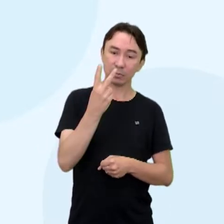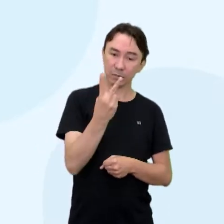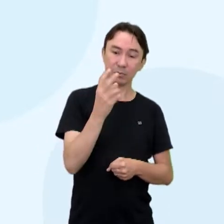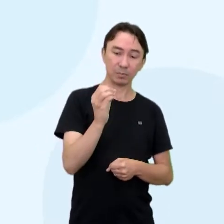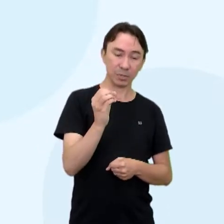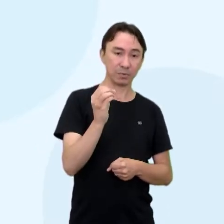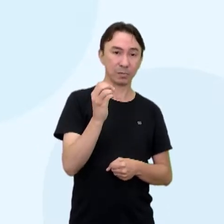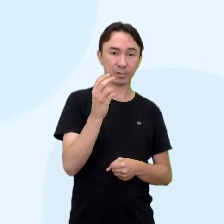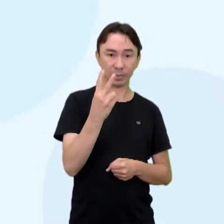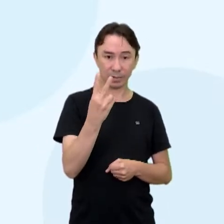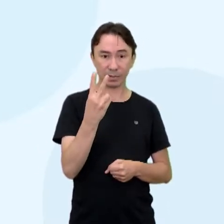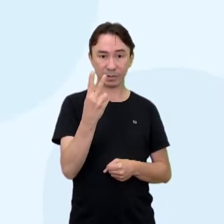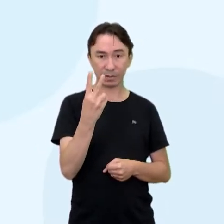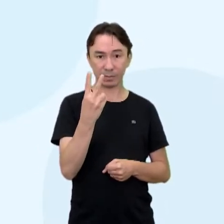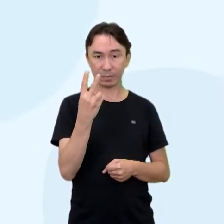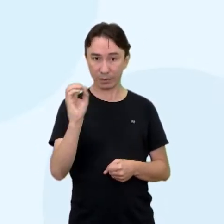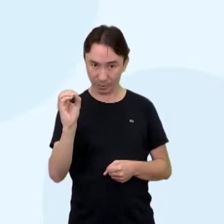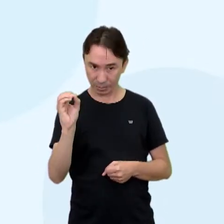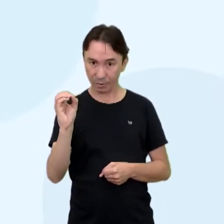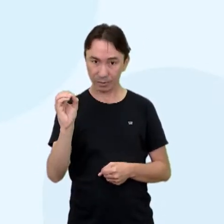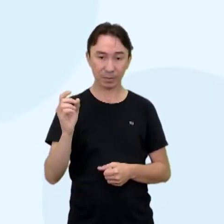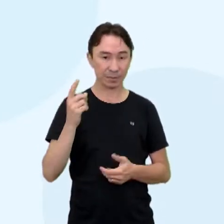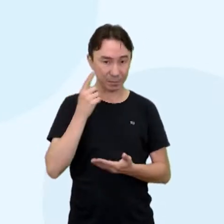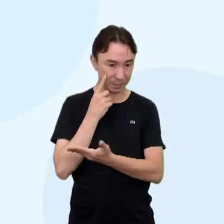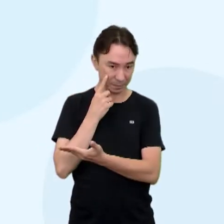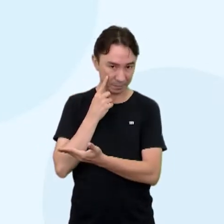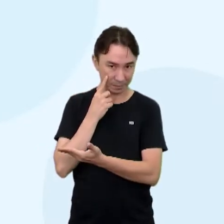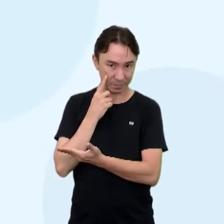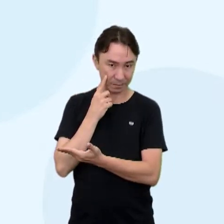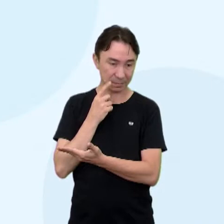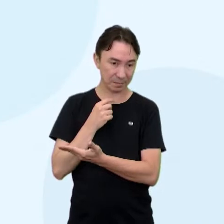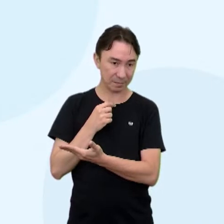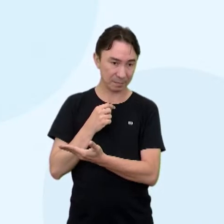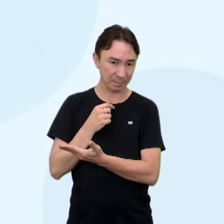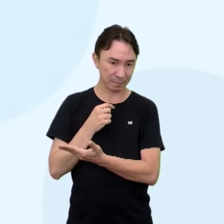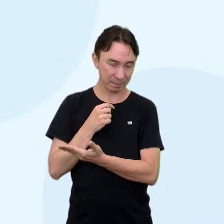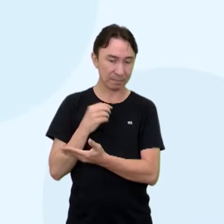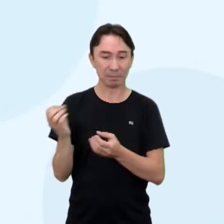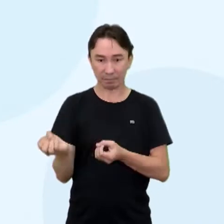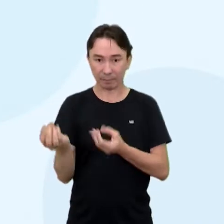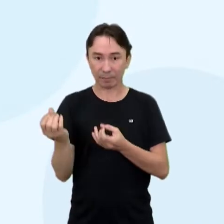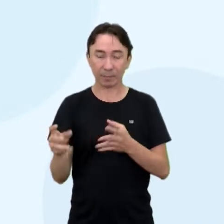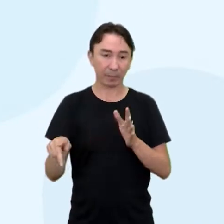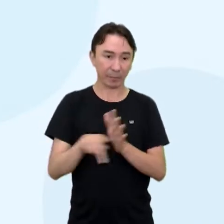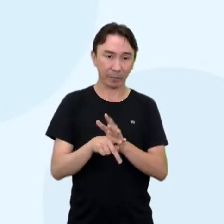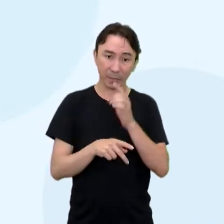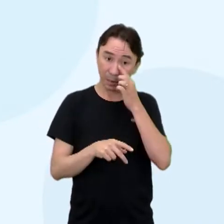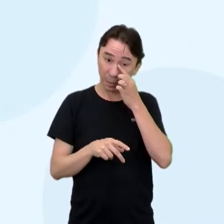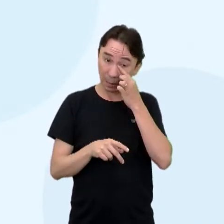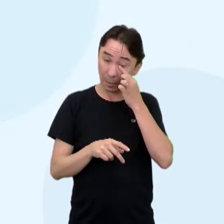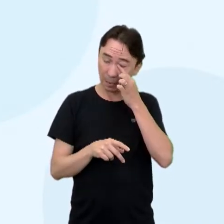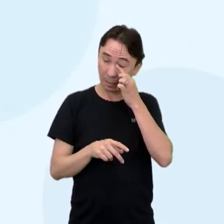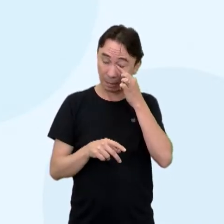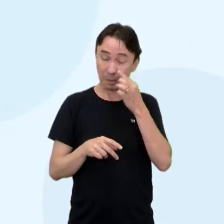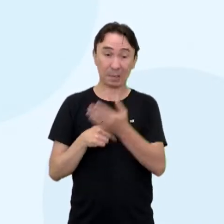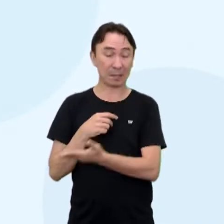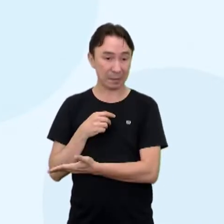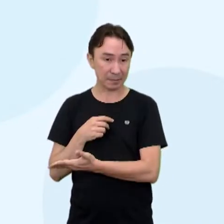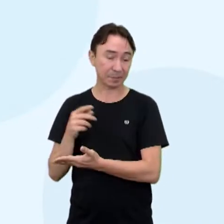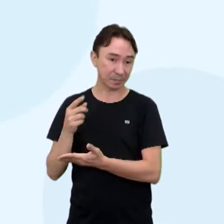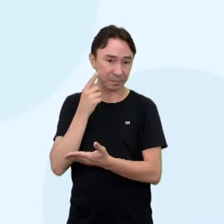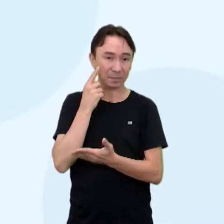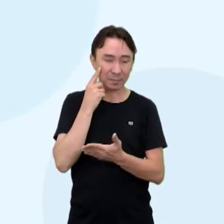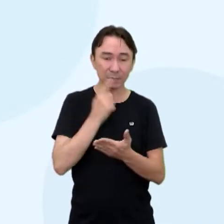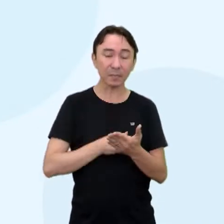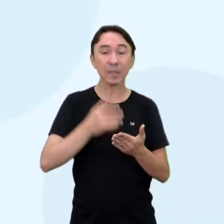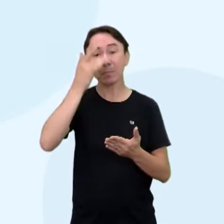2021, né? Na realidade são dados de 2020 que saíram em 2021. E aí nós temos as médias aí de renda per capita, né, na qual